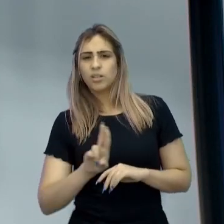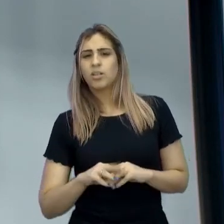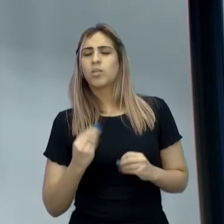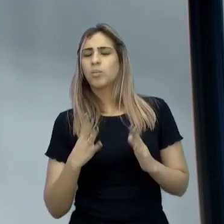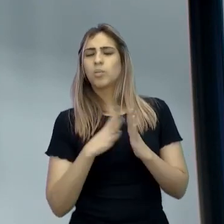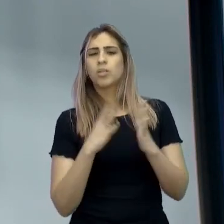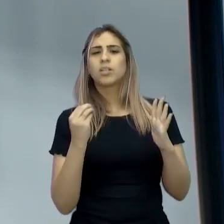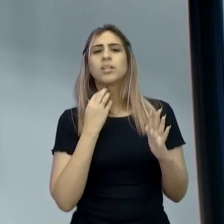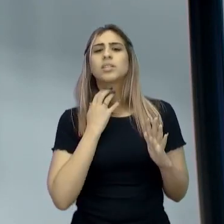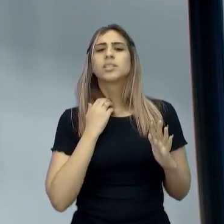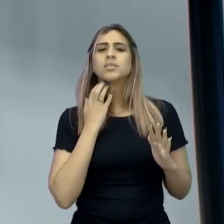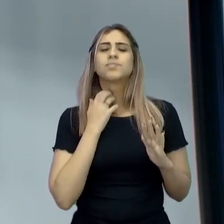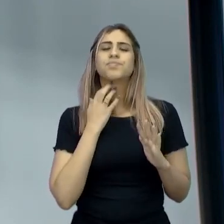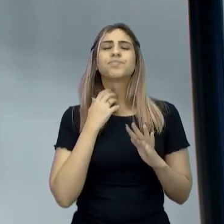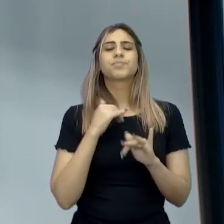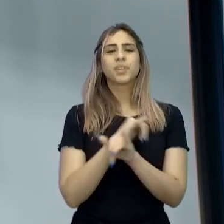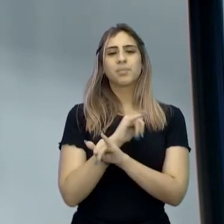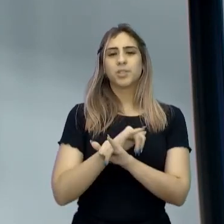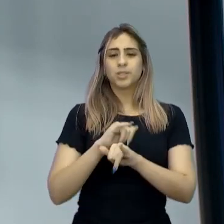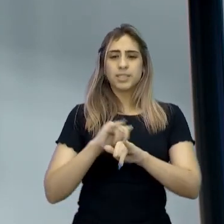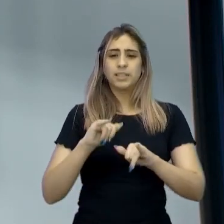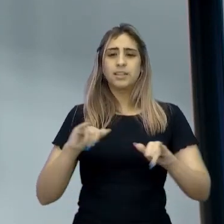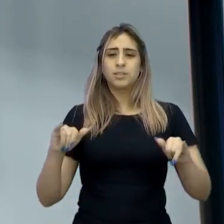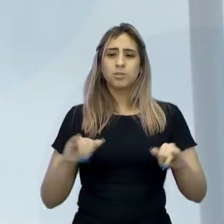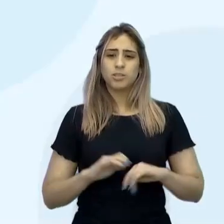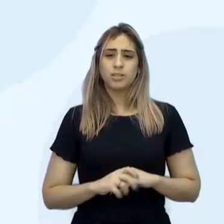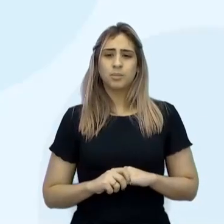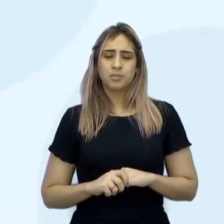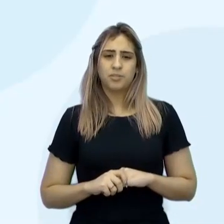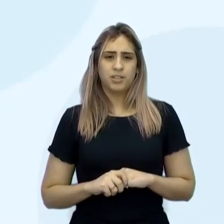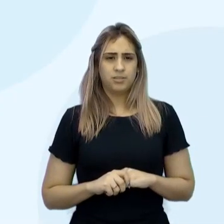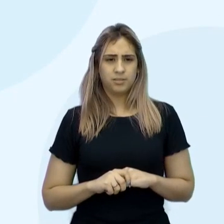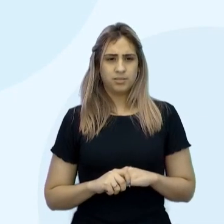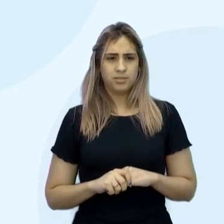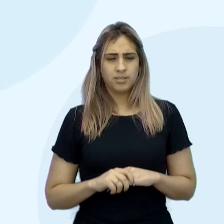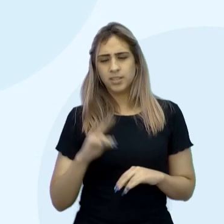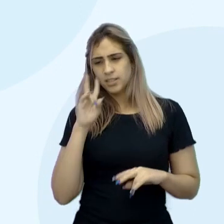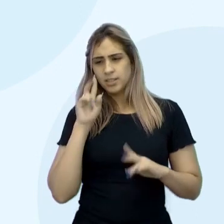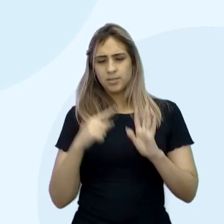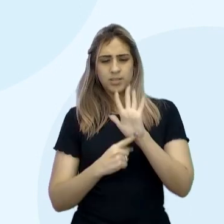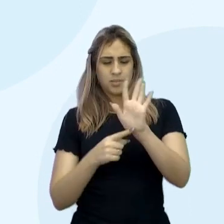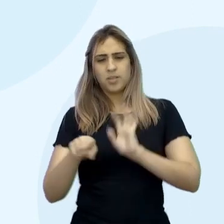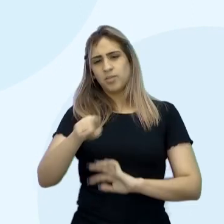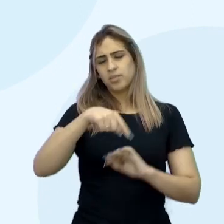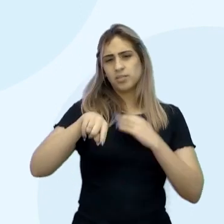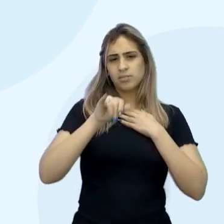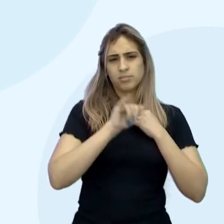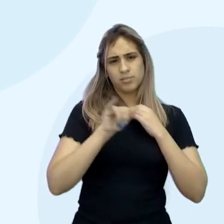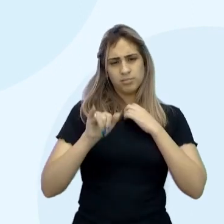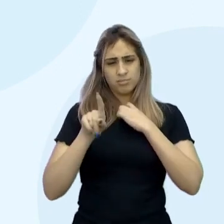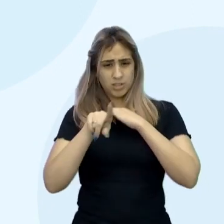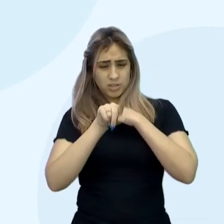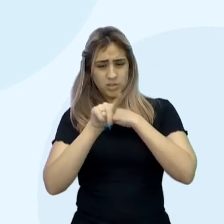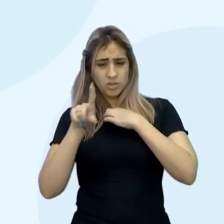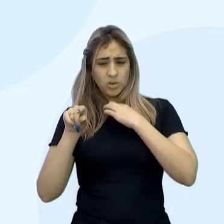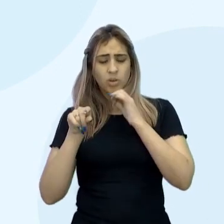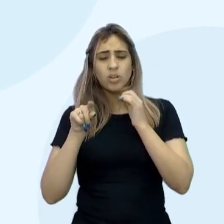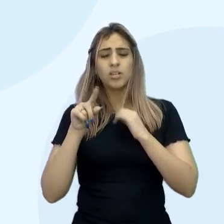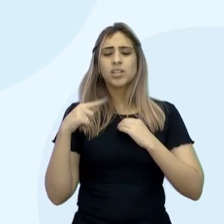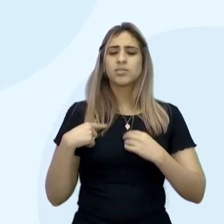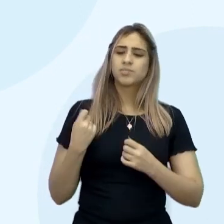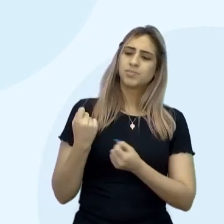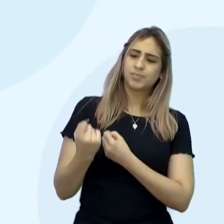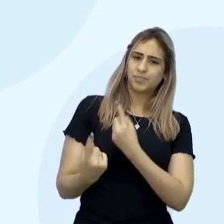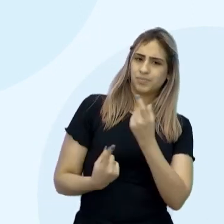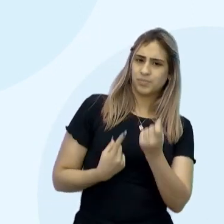Bom, essa notícia ela deve carregar algumas características. Vou pedir para o Guilherme fechar aí para a gente mostrar para vocês. A notícia escolhida ela deve ter